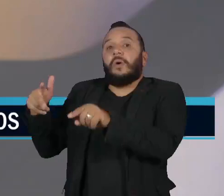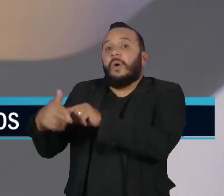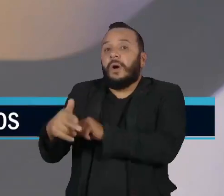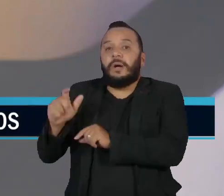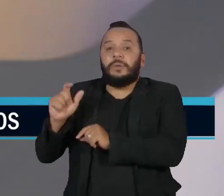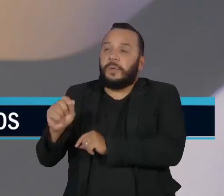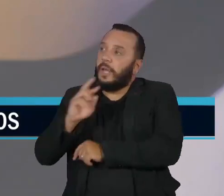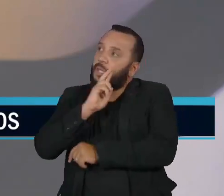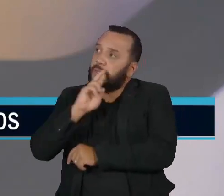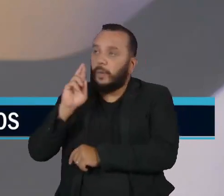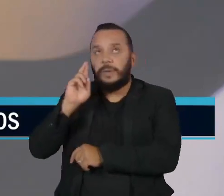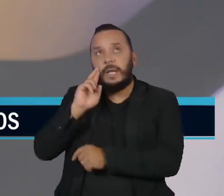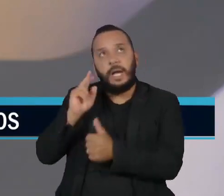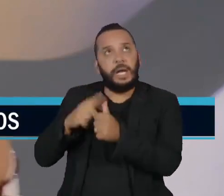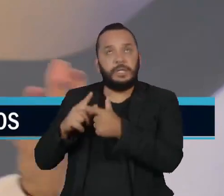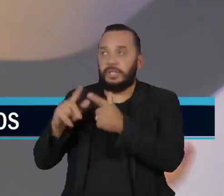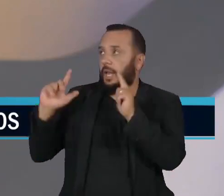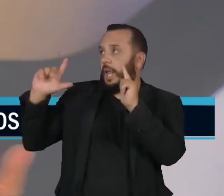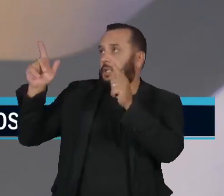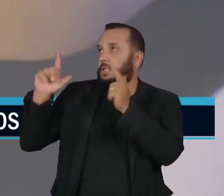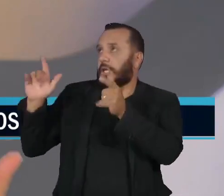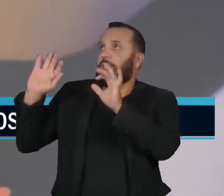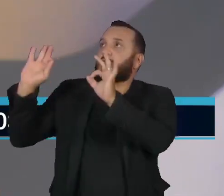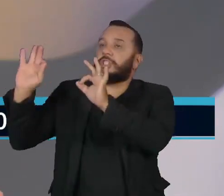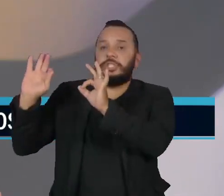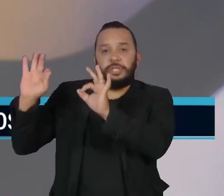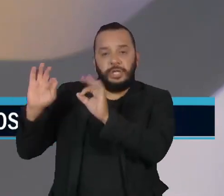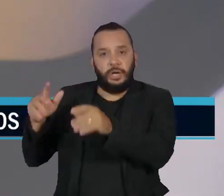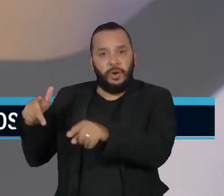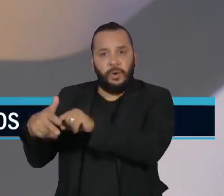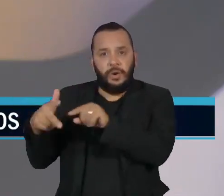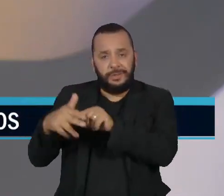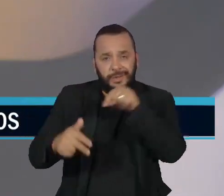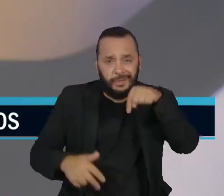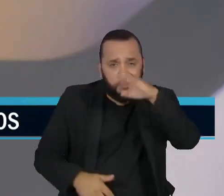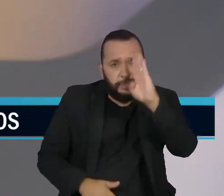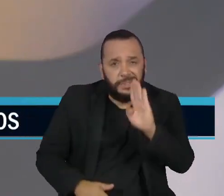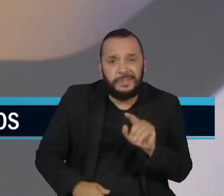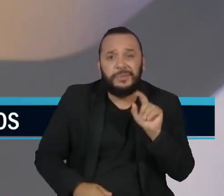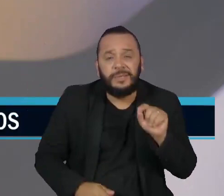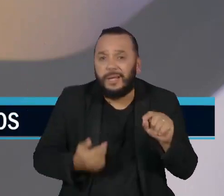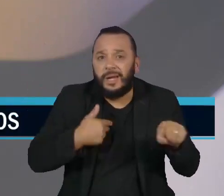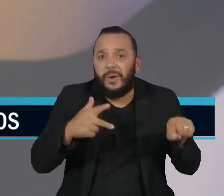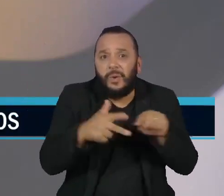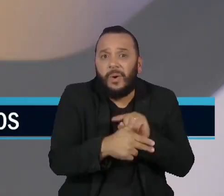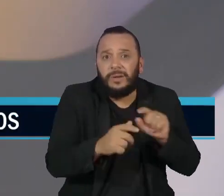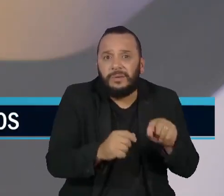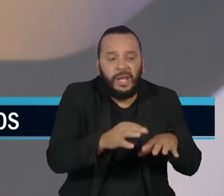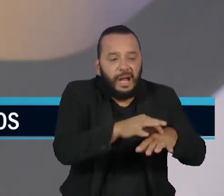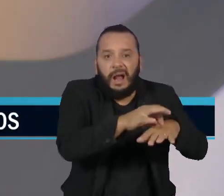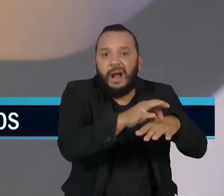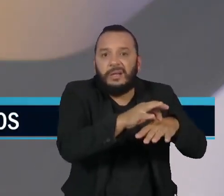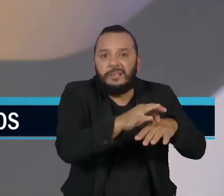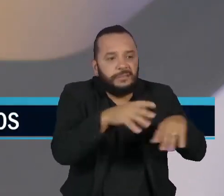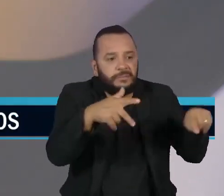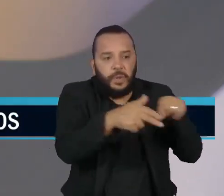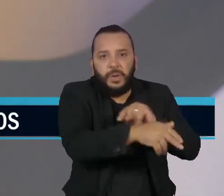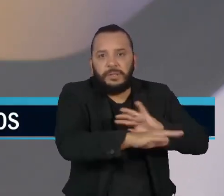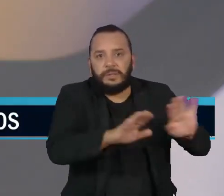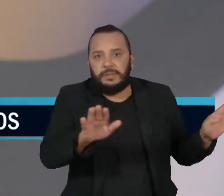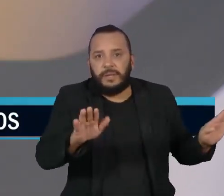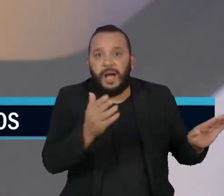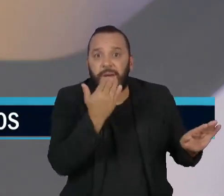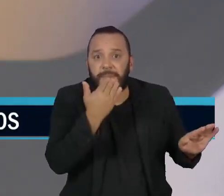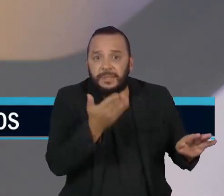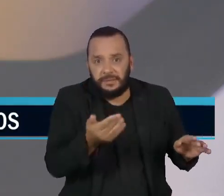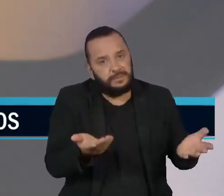elementos supérfluos, né, que podem ser administrados, aqui no Brasil a gente está cortando na carne, em alimentação e às vezes